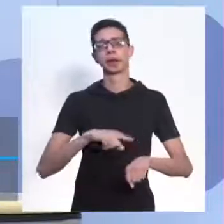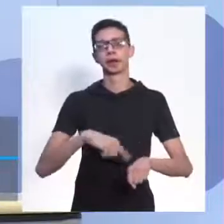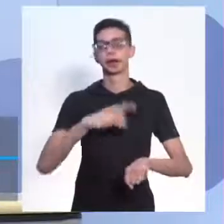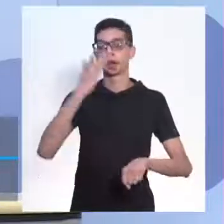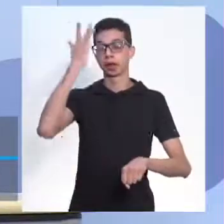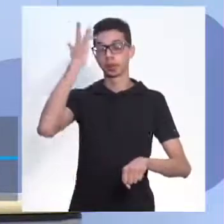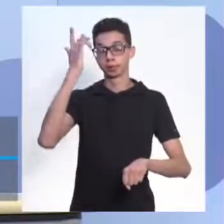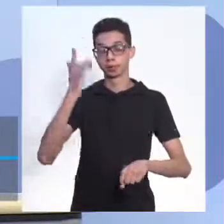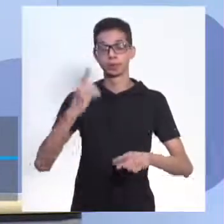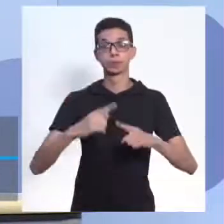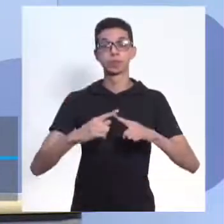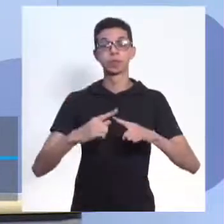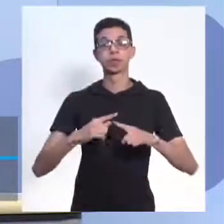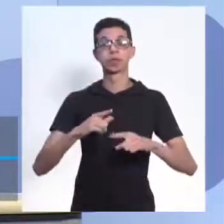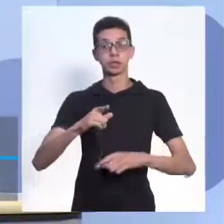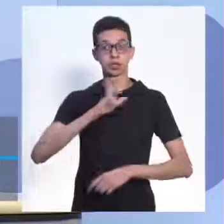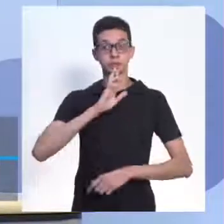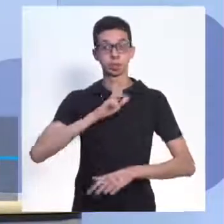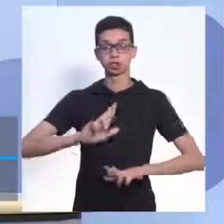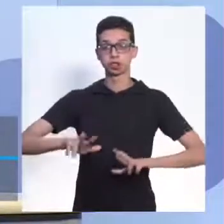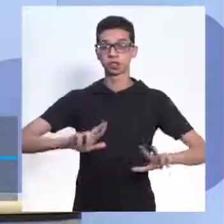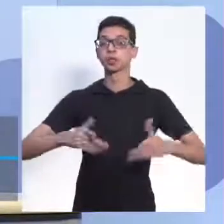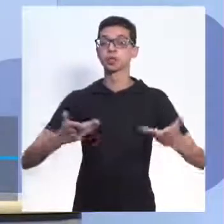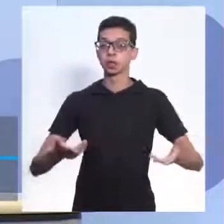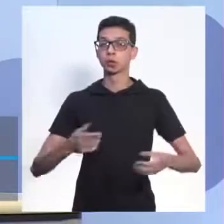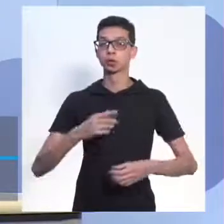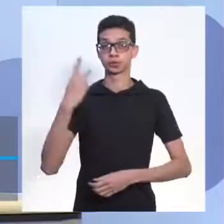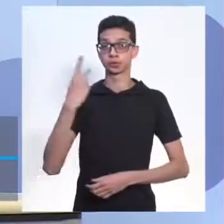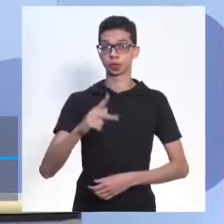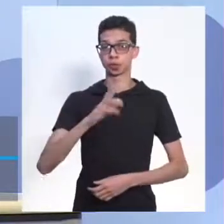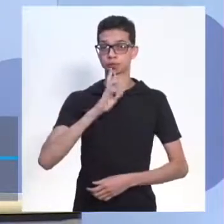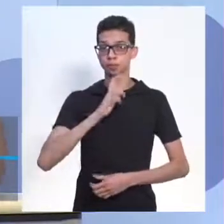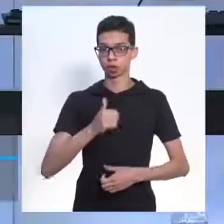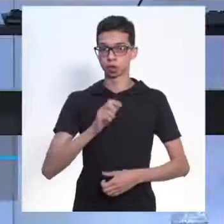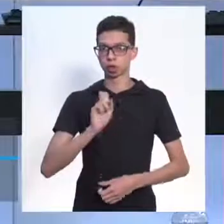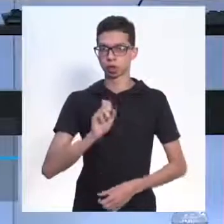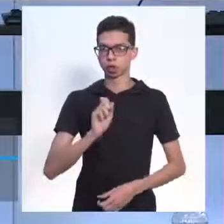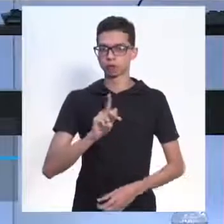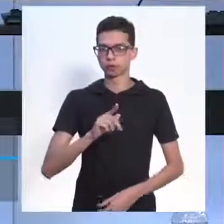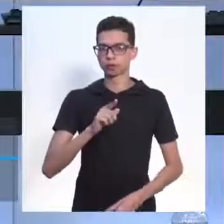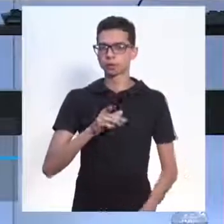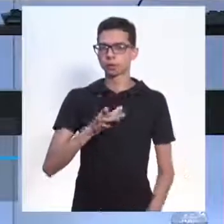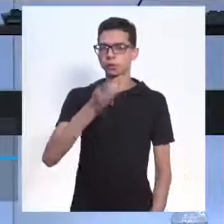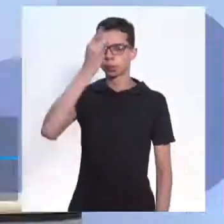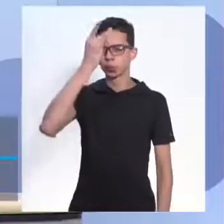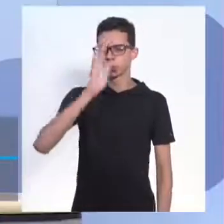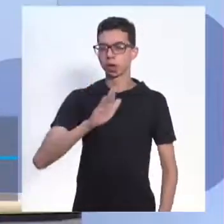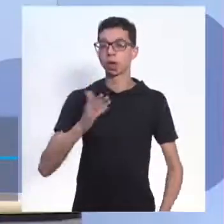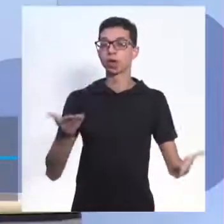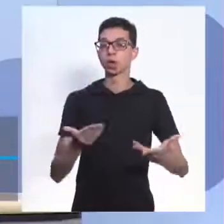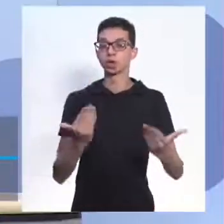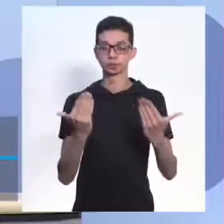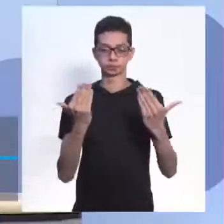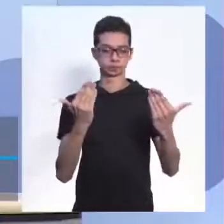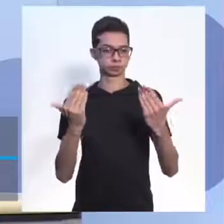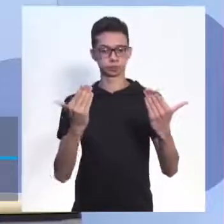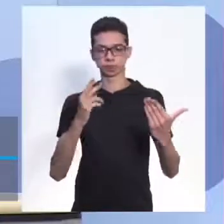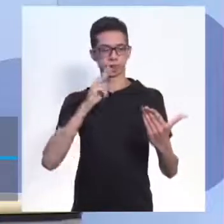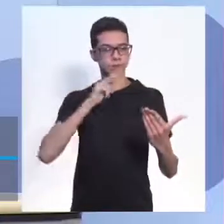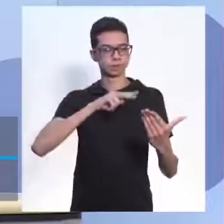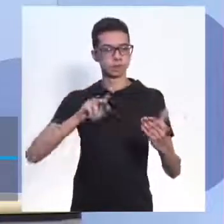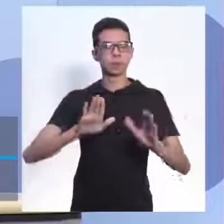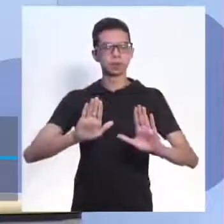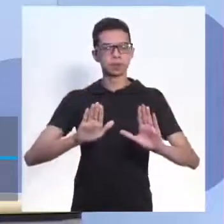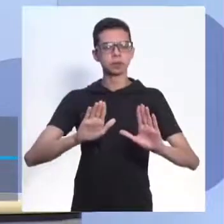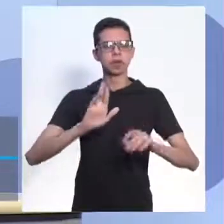vocês colocaram respostas muito diferentes então aí se apega a sua resposta e a gente vai conferir Agora sim mas só segura sua resposta